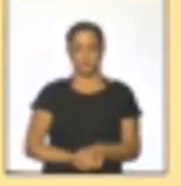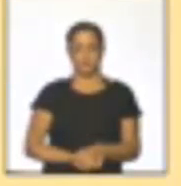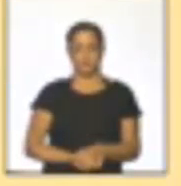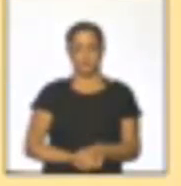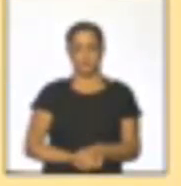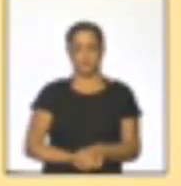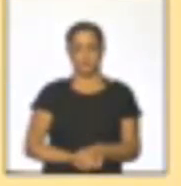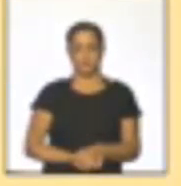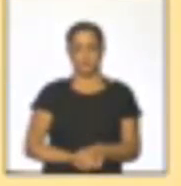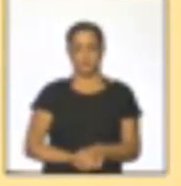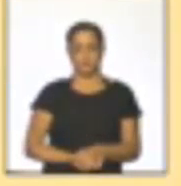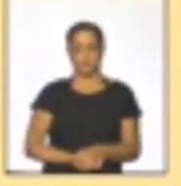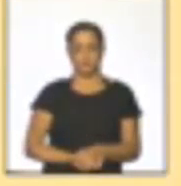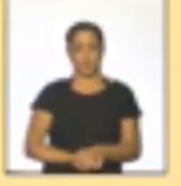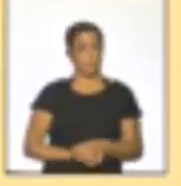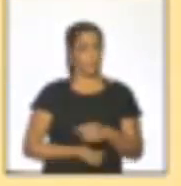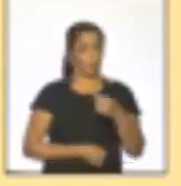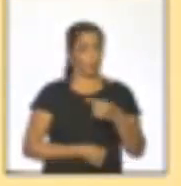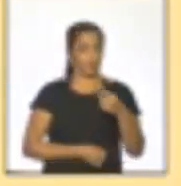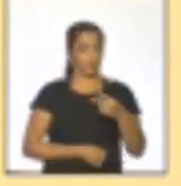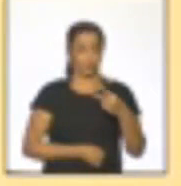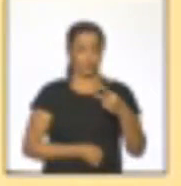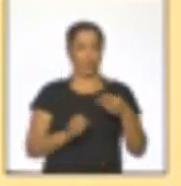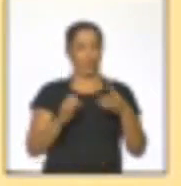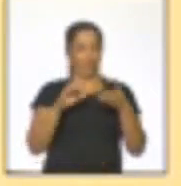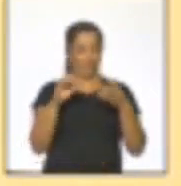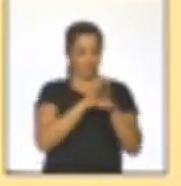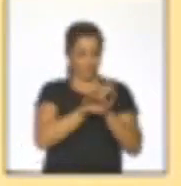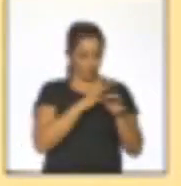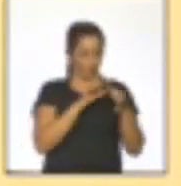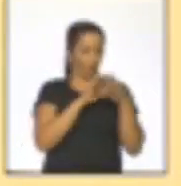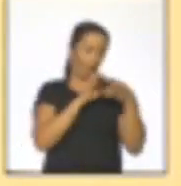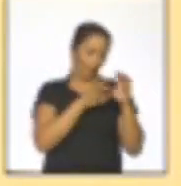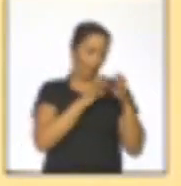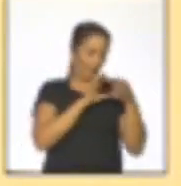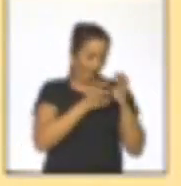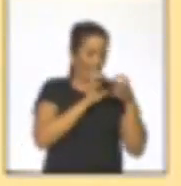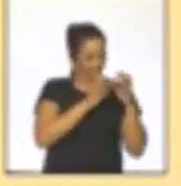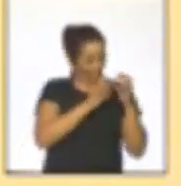Aqui, acertei. Primeira e segunda camada, falta só a última